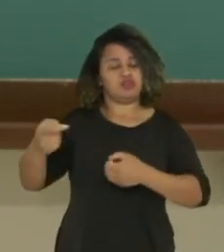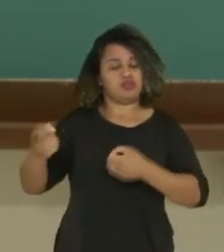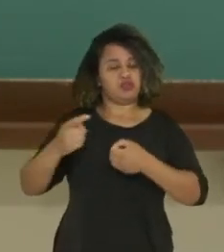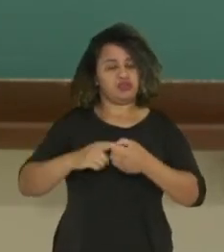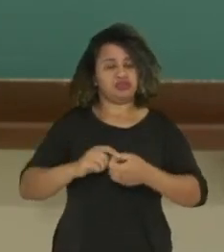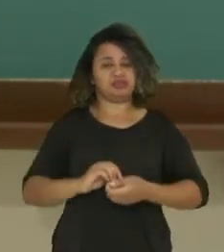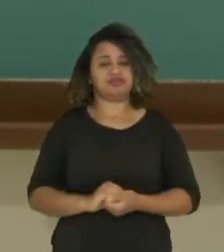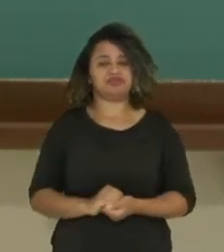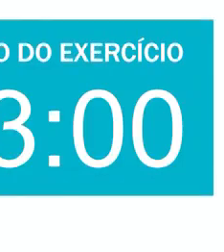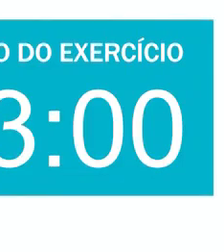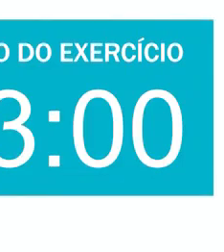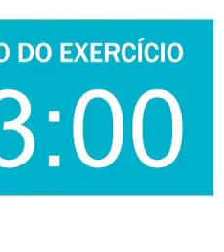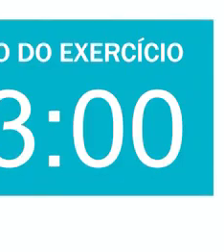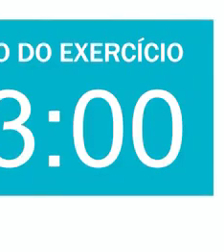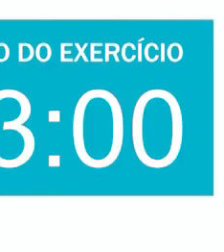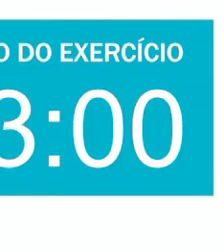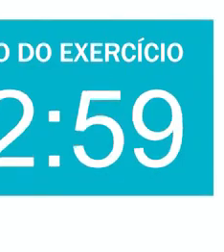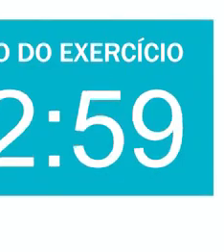sequência.